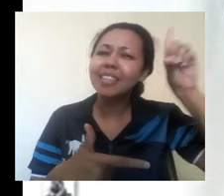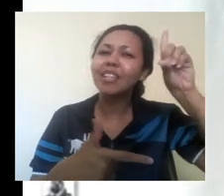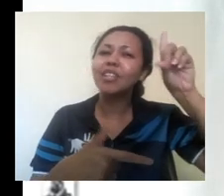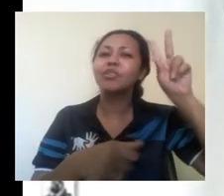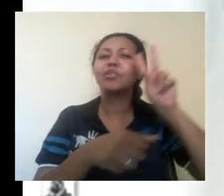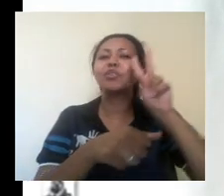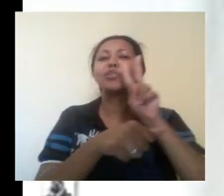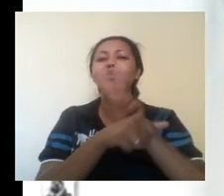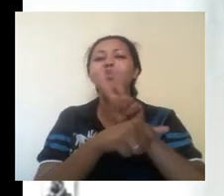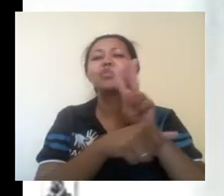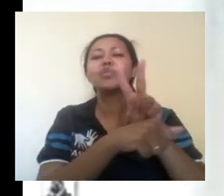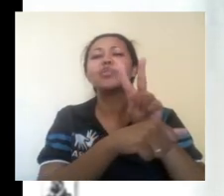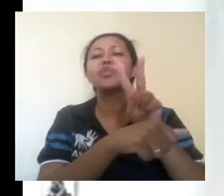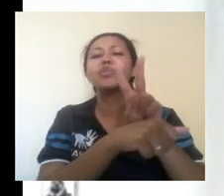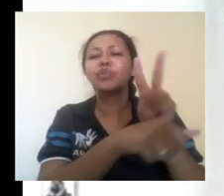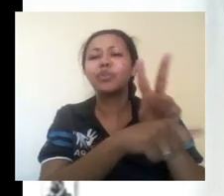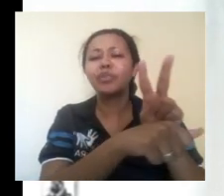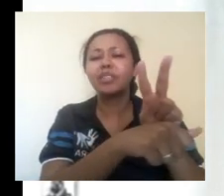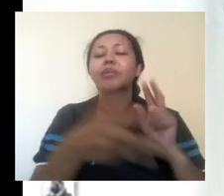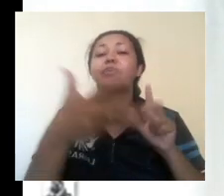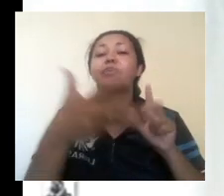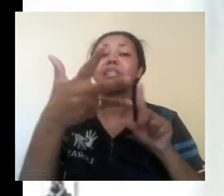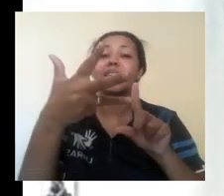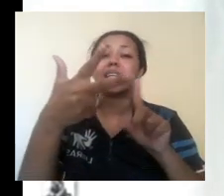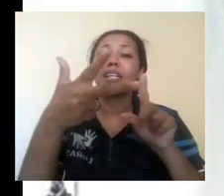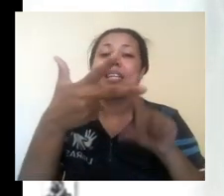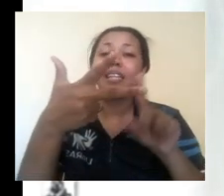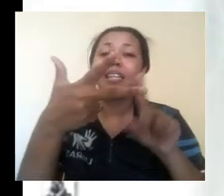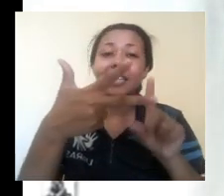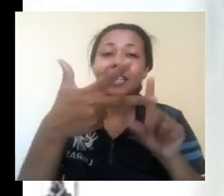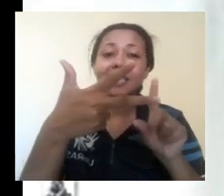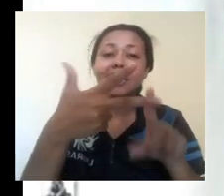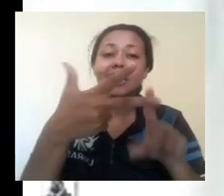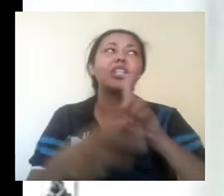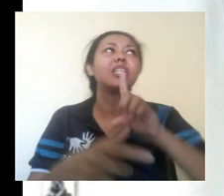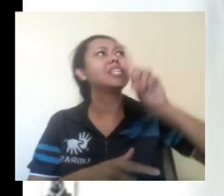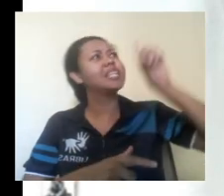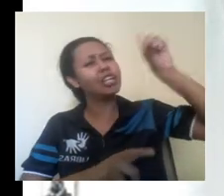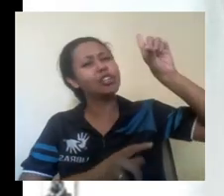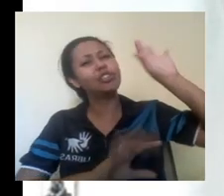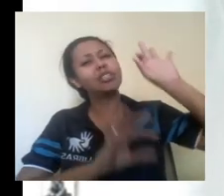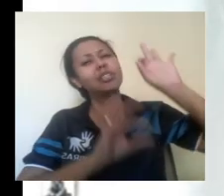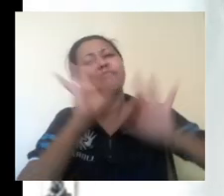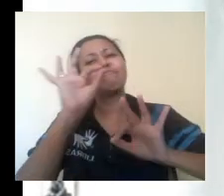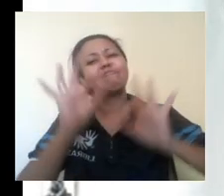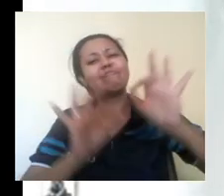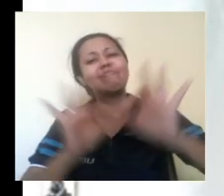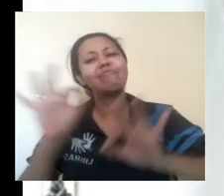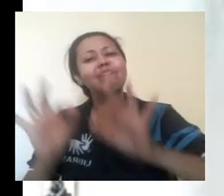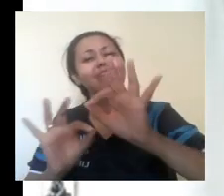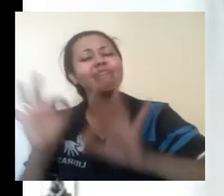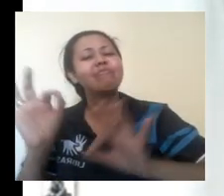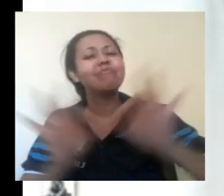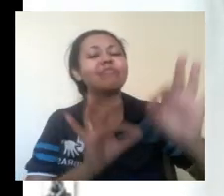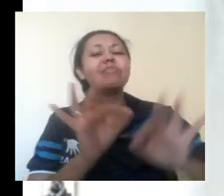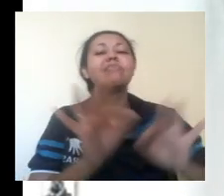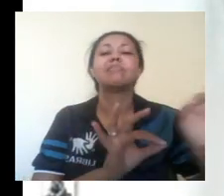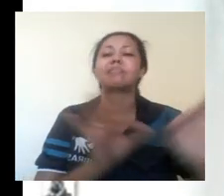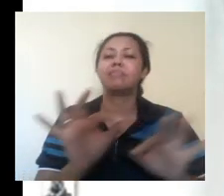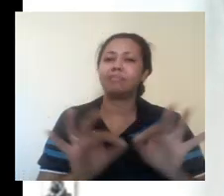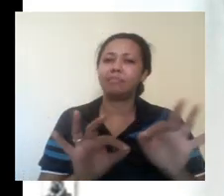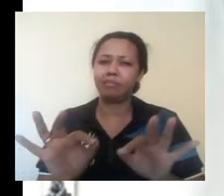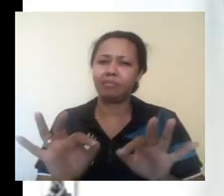é um fato. Terceiro, estou sendo treinada por Deus. Sempre que você passar por alguma luta,